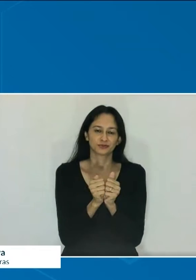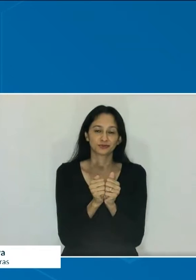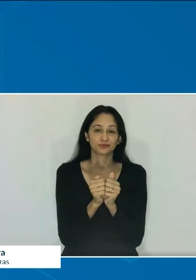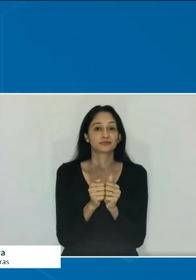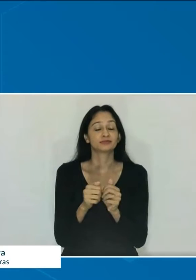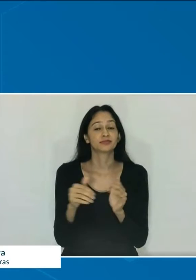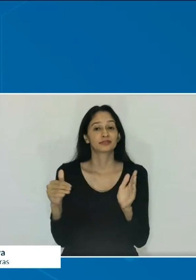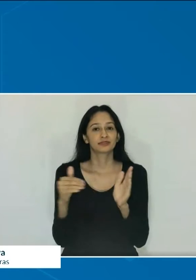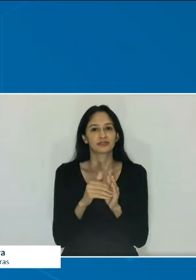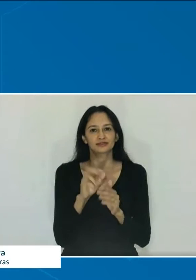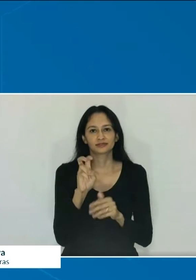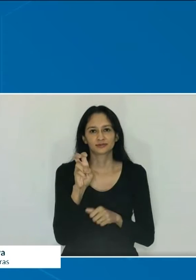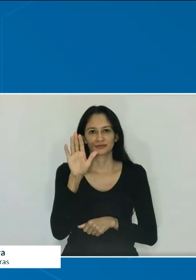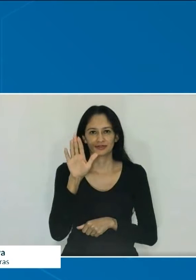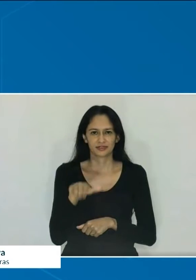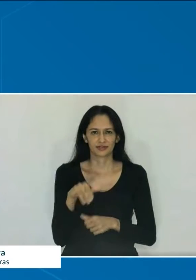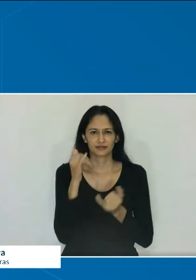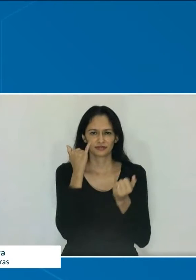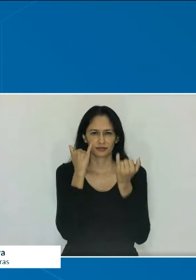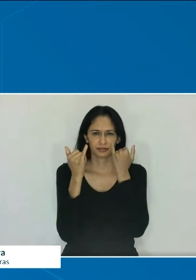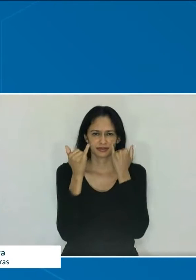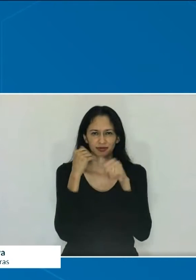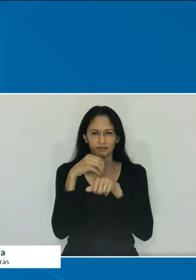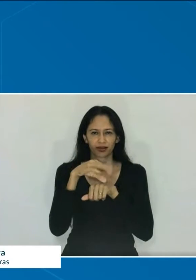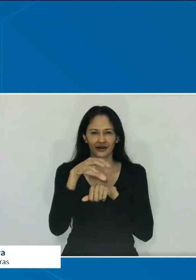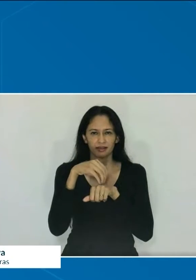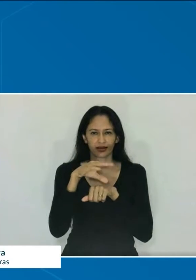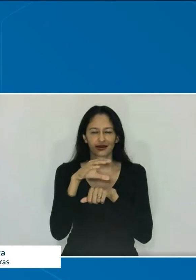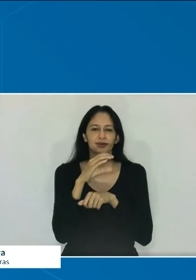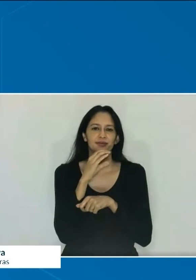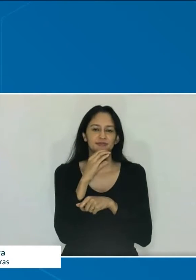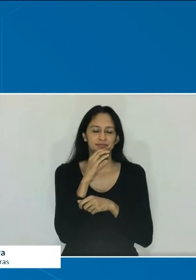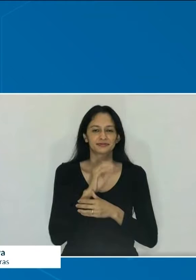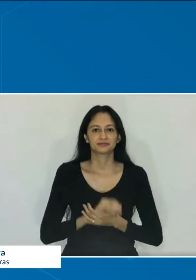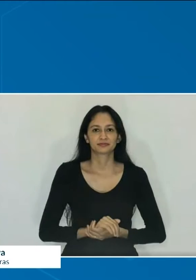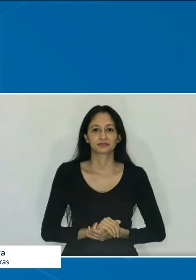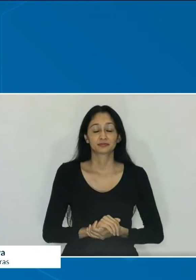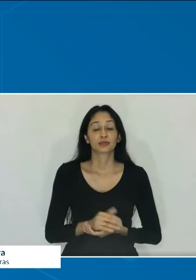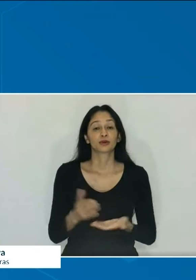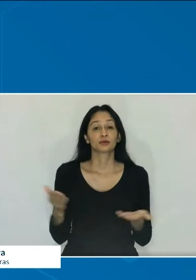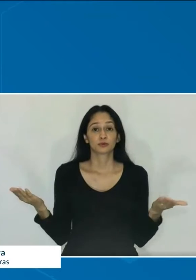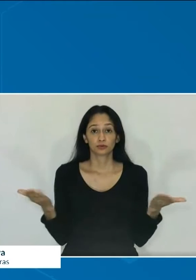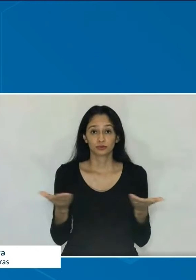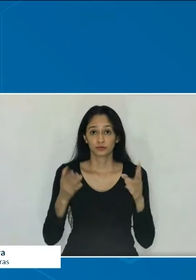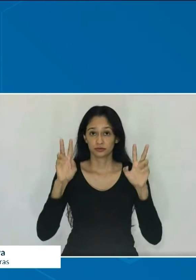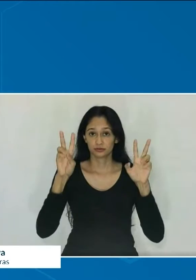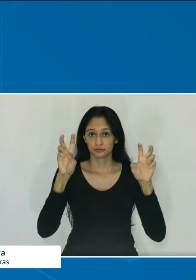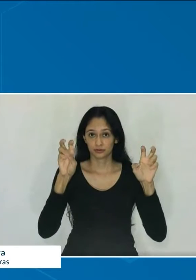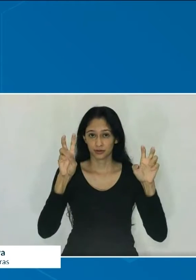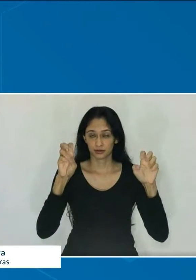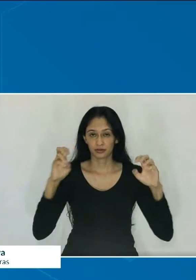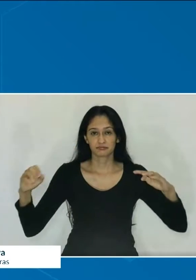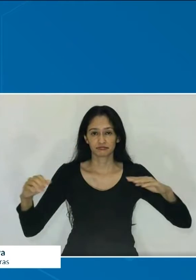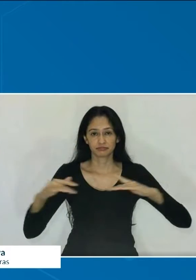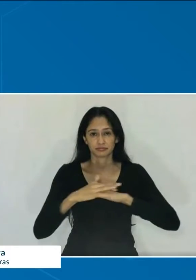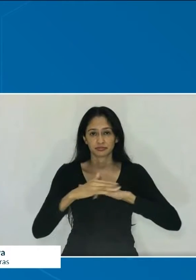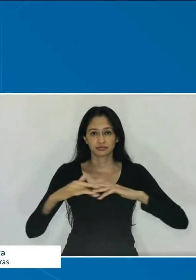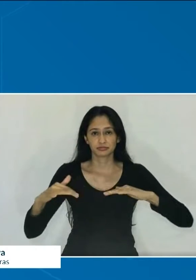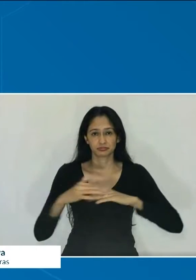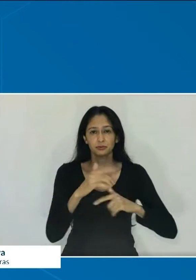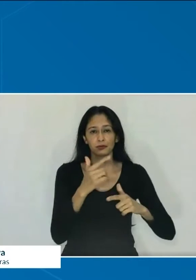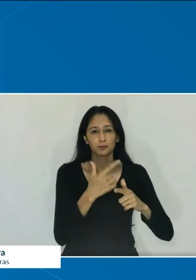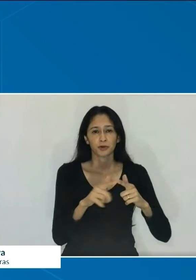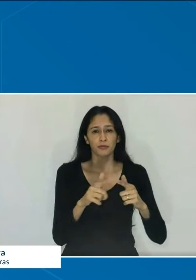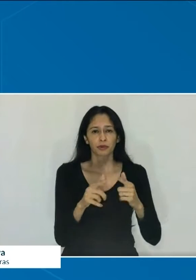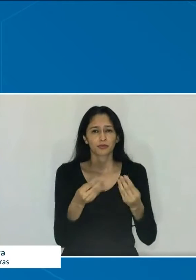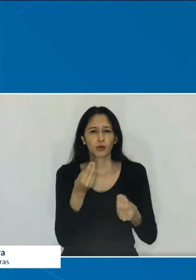às 5 da tarde com muita informação e conhecimento. Bom, hoje nós vamos falar sobre os problemas e soluções